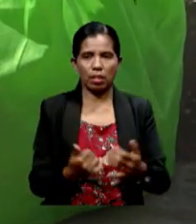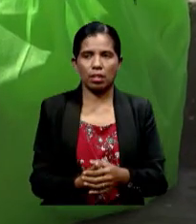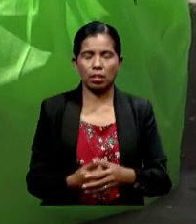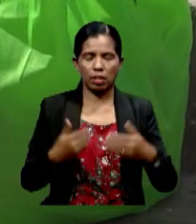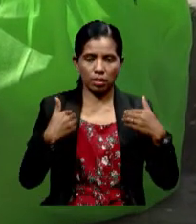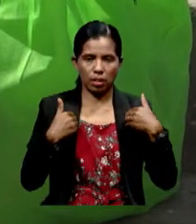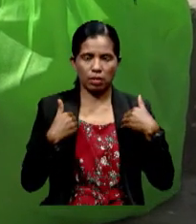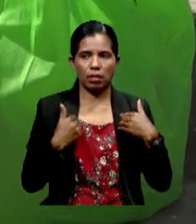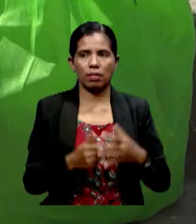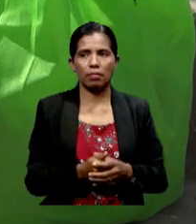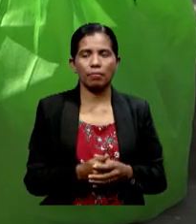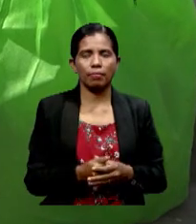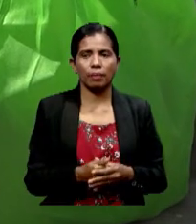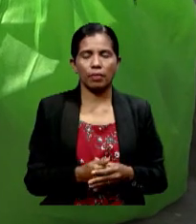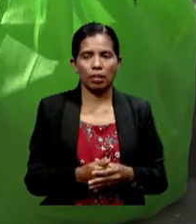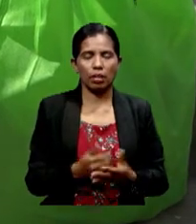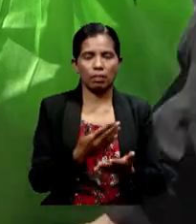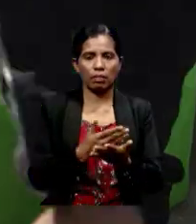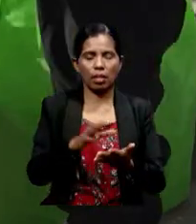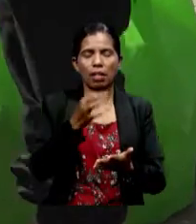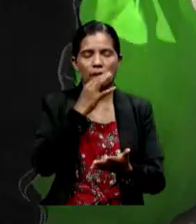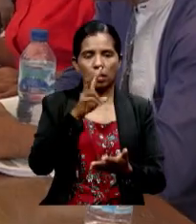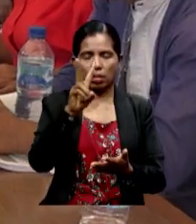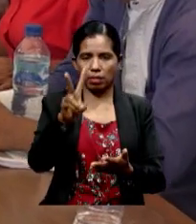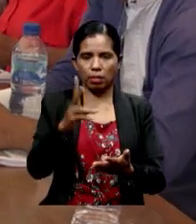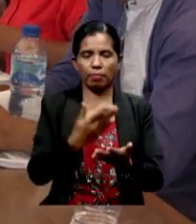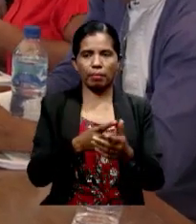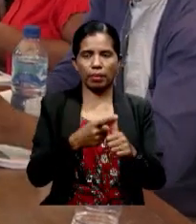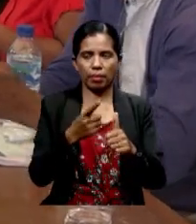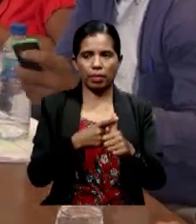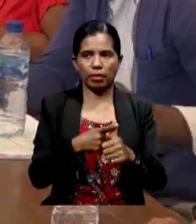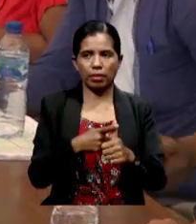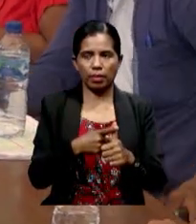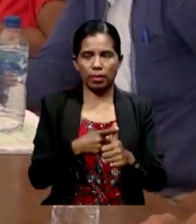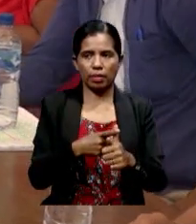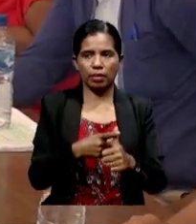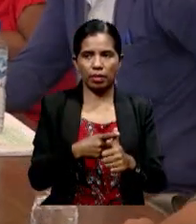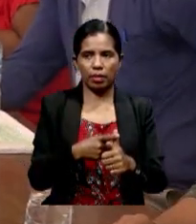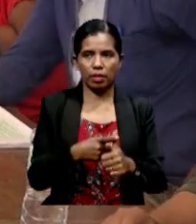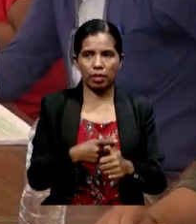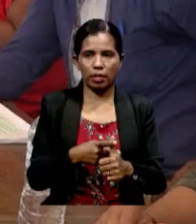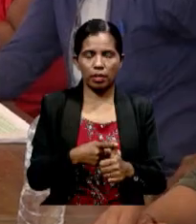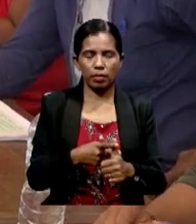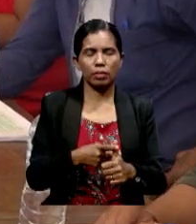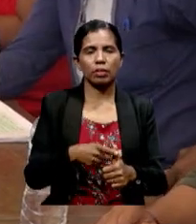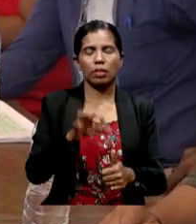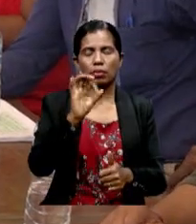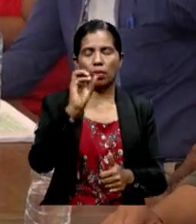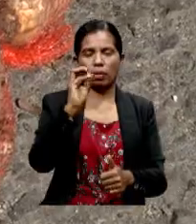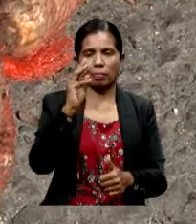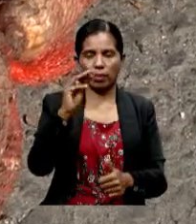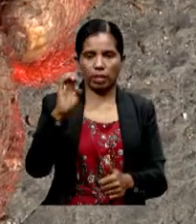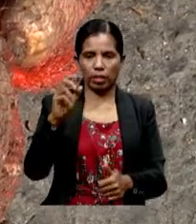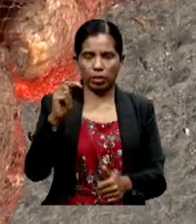não, e portanto, segunda fase da né, distribuição, primeiro ia Baia Leste, fomento 1, desculpa, Baia